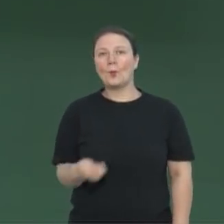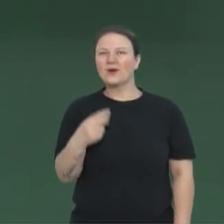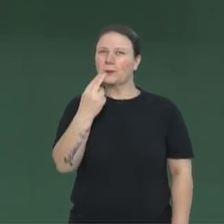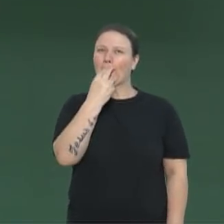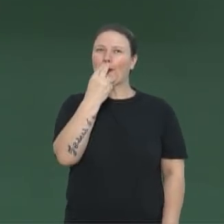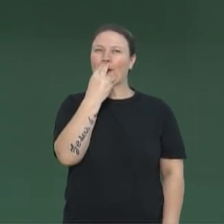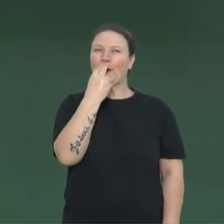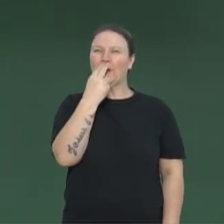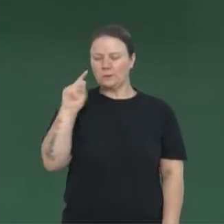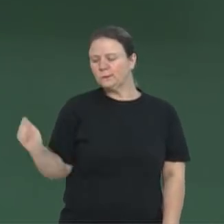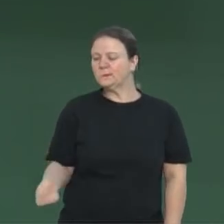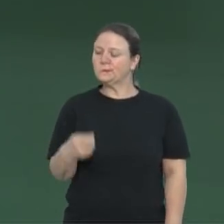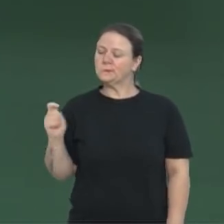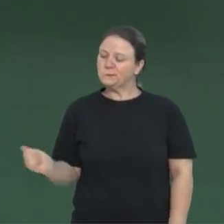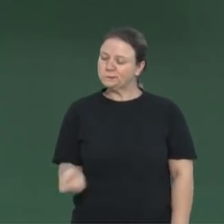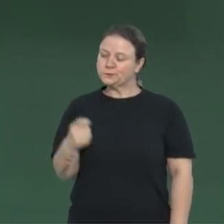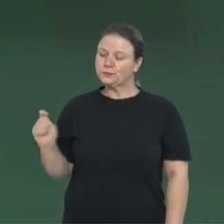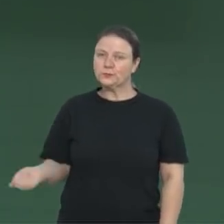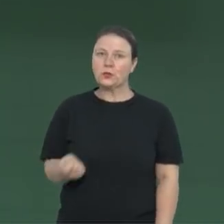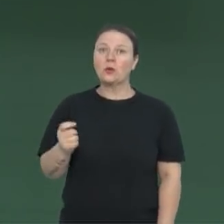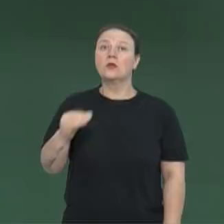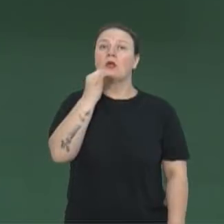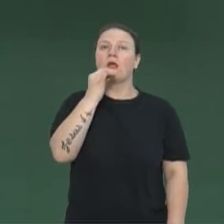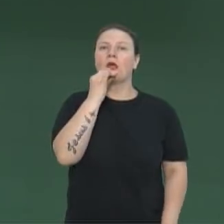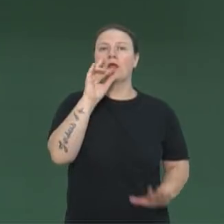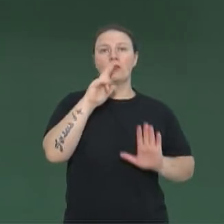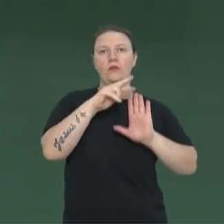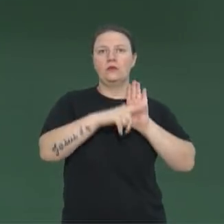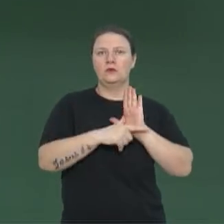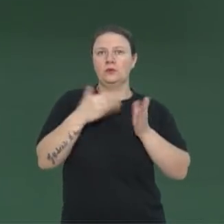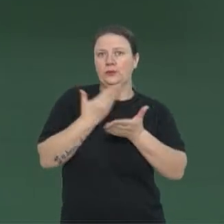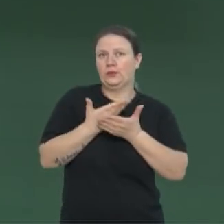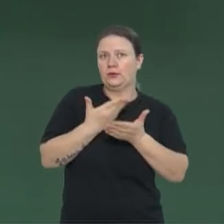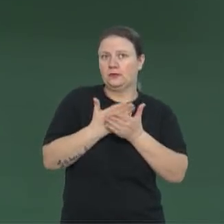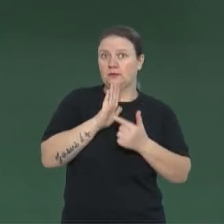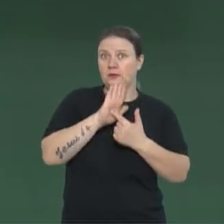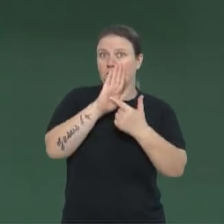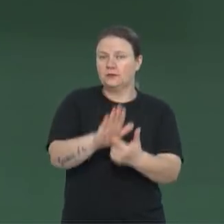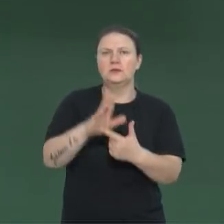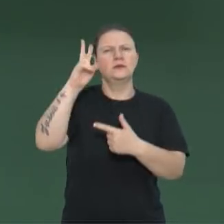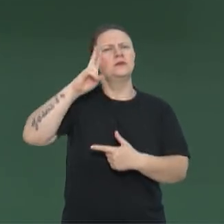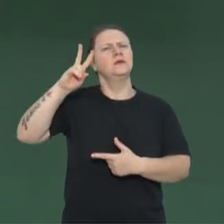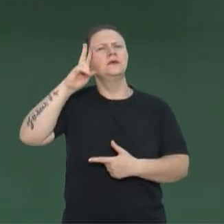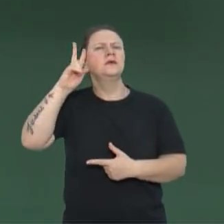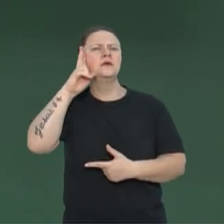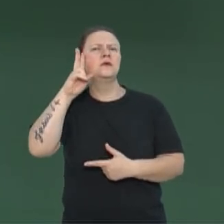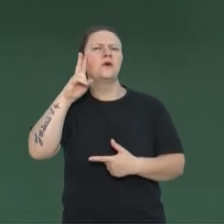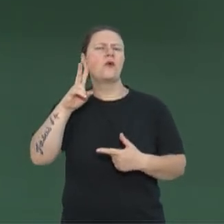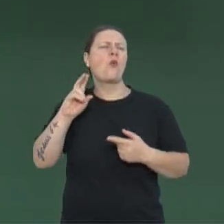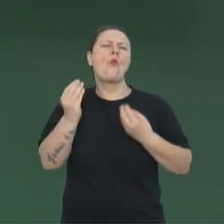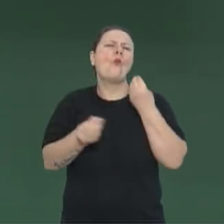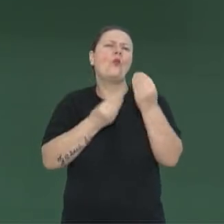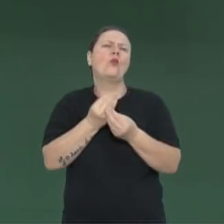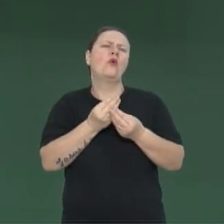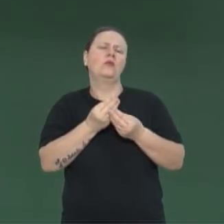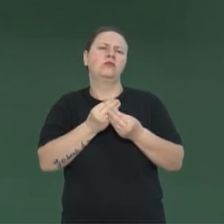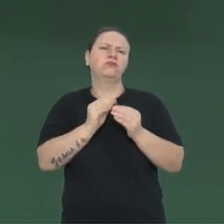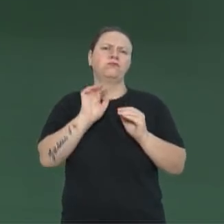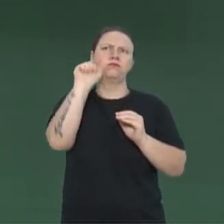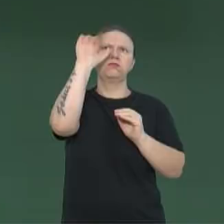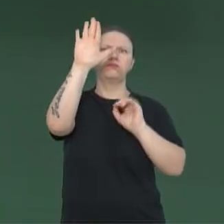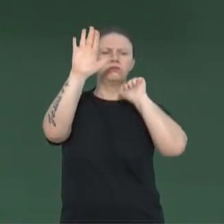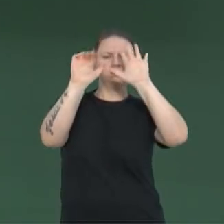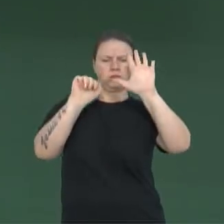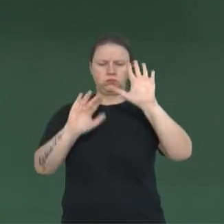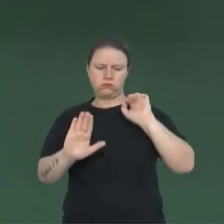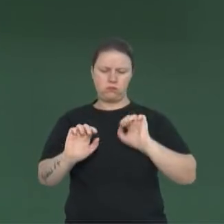Né? Então, são exemplos que o professor trouxe aqui na aula para vocês, para a gente lembrar da questão da mímica, para a gente reforçar